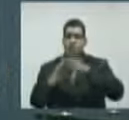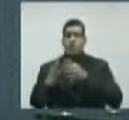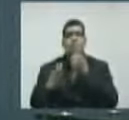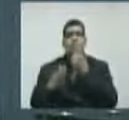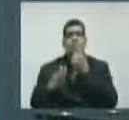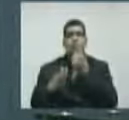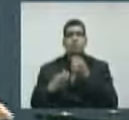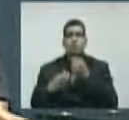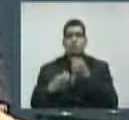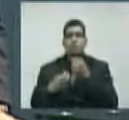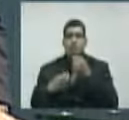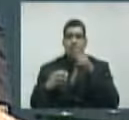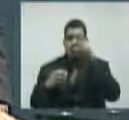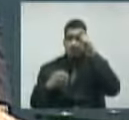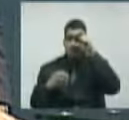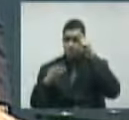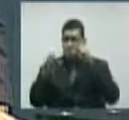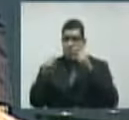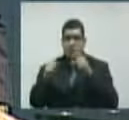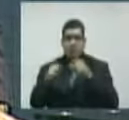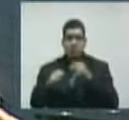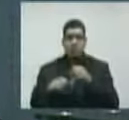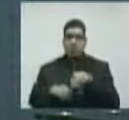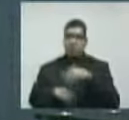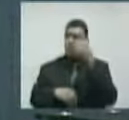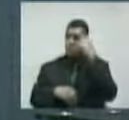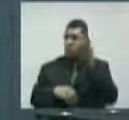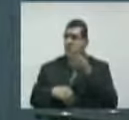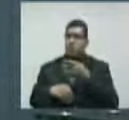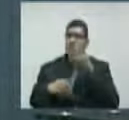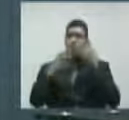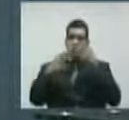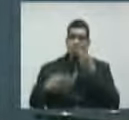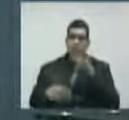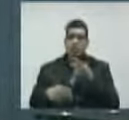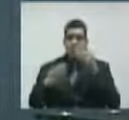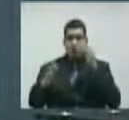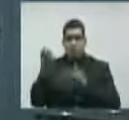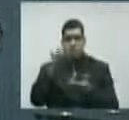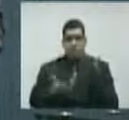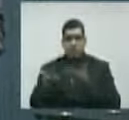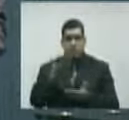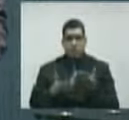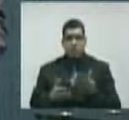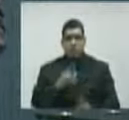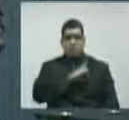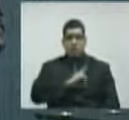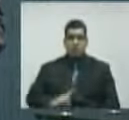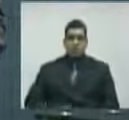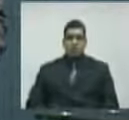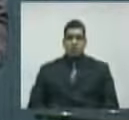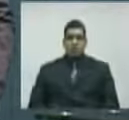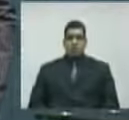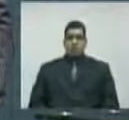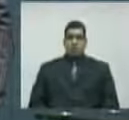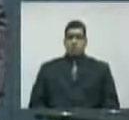colocar corujinha na rua de Manaus. Eu imagino que ele vai aproveitar esse balanço, deputado Zé Ricardo,